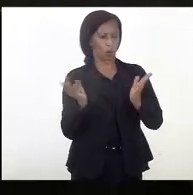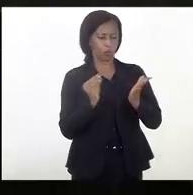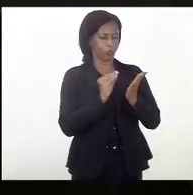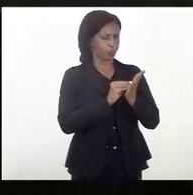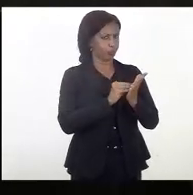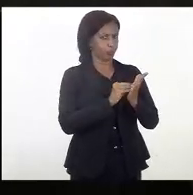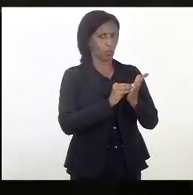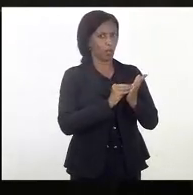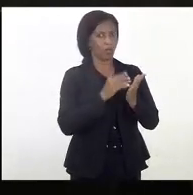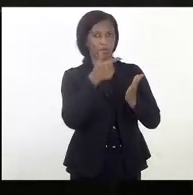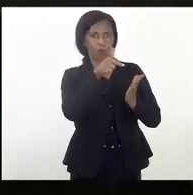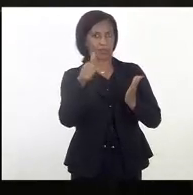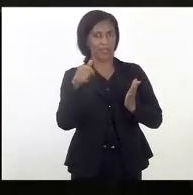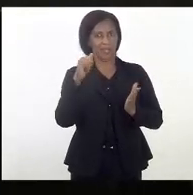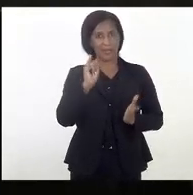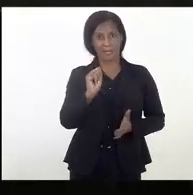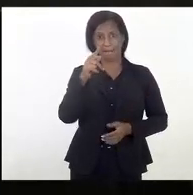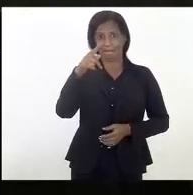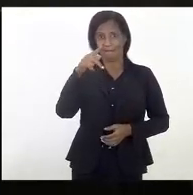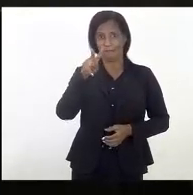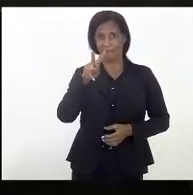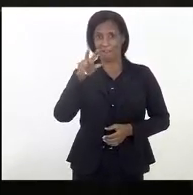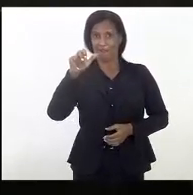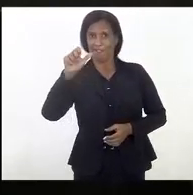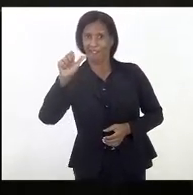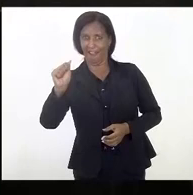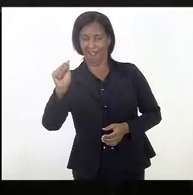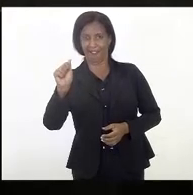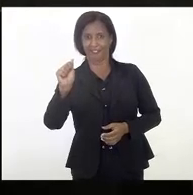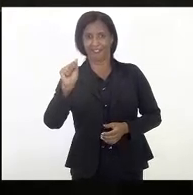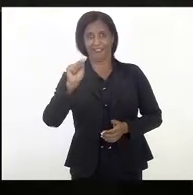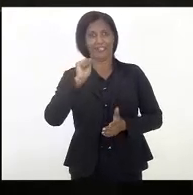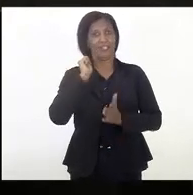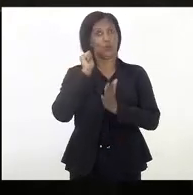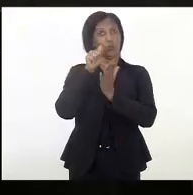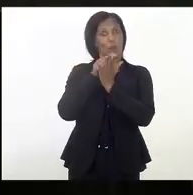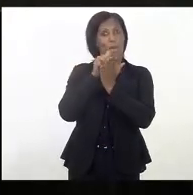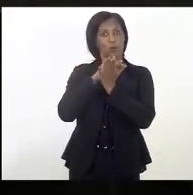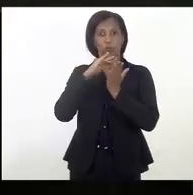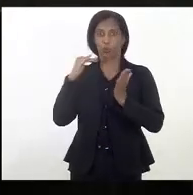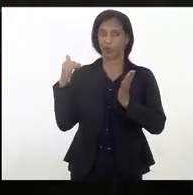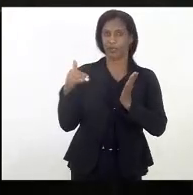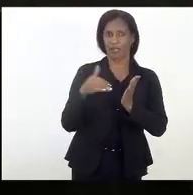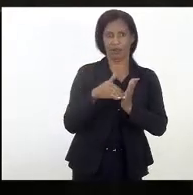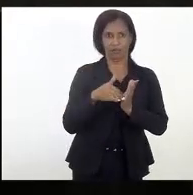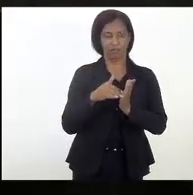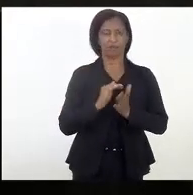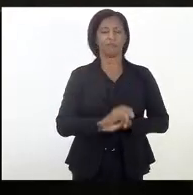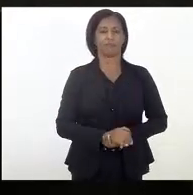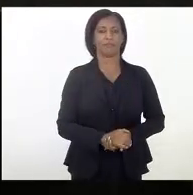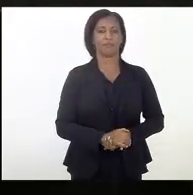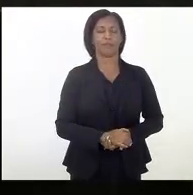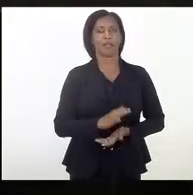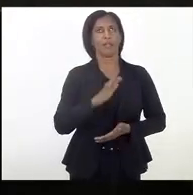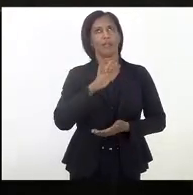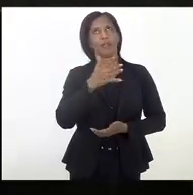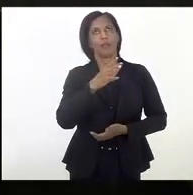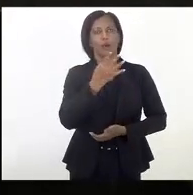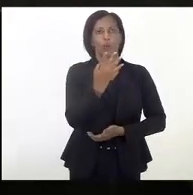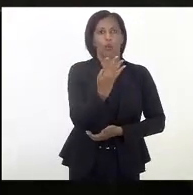o IPVA IPVA tá dentro dos impostos totais A previsão era